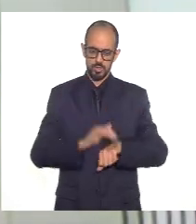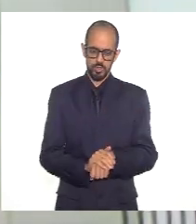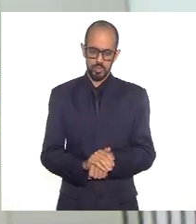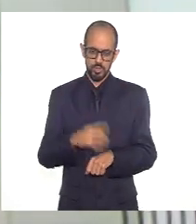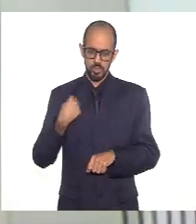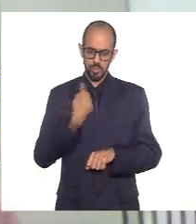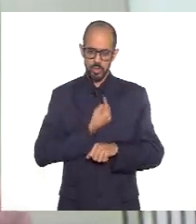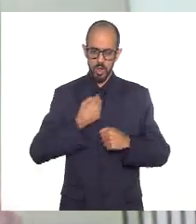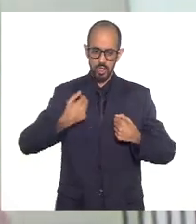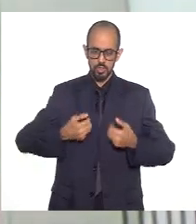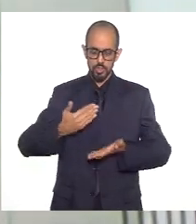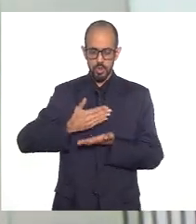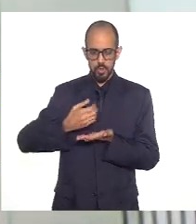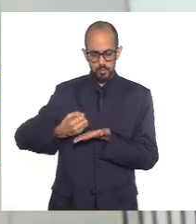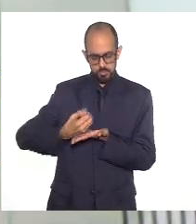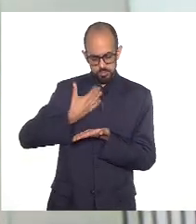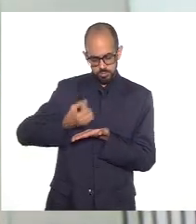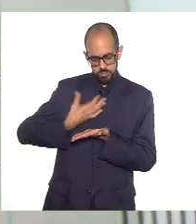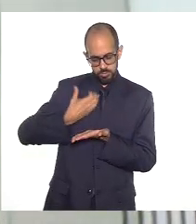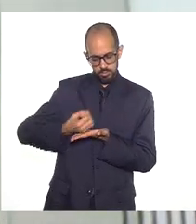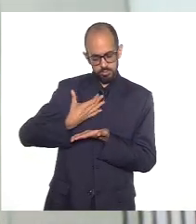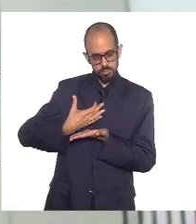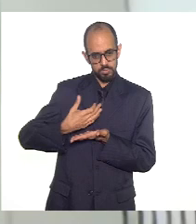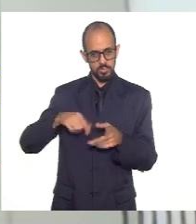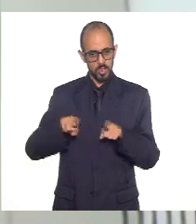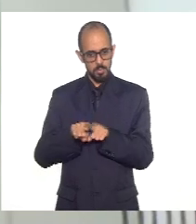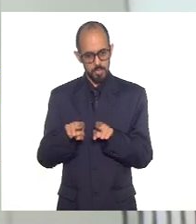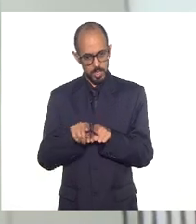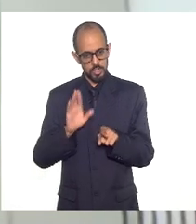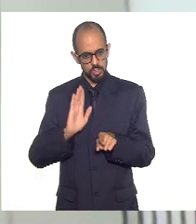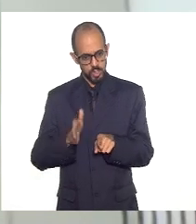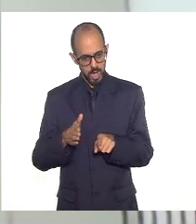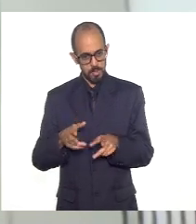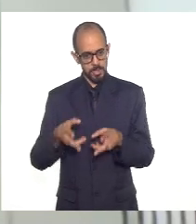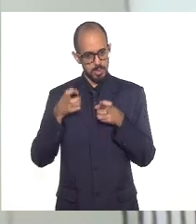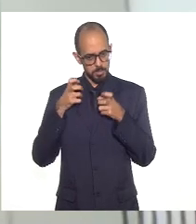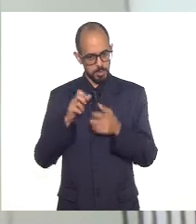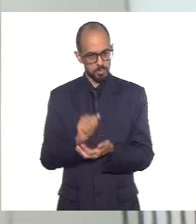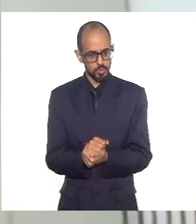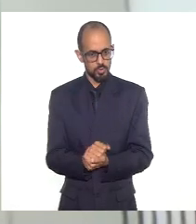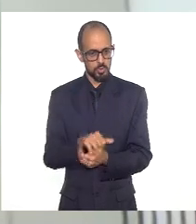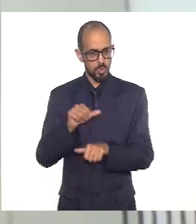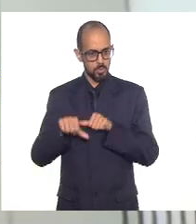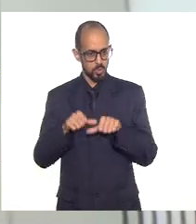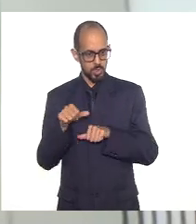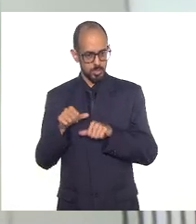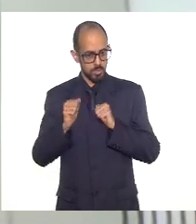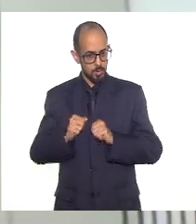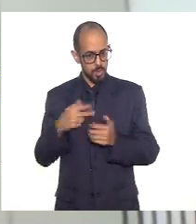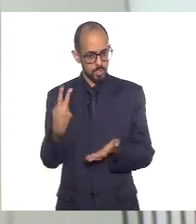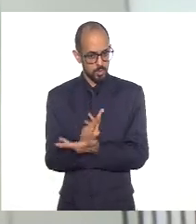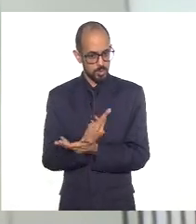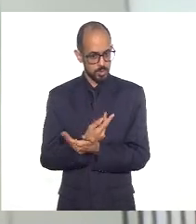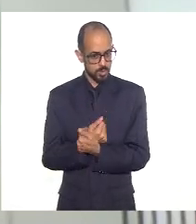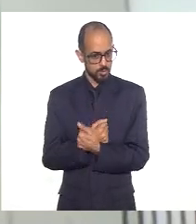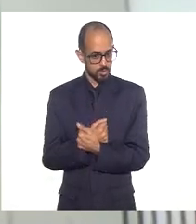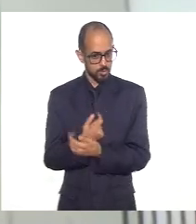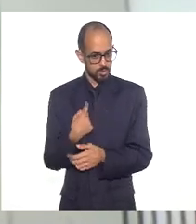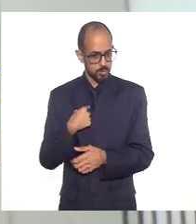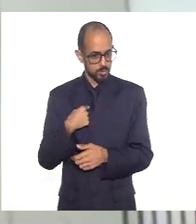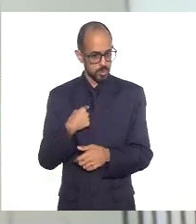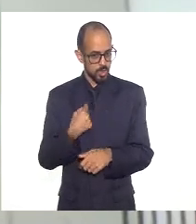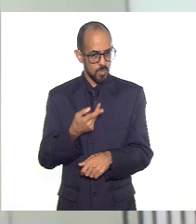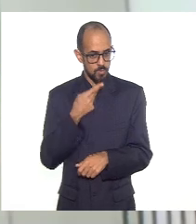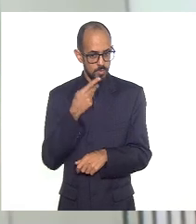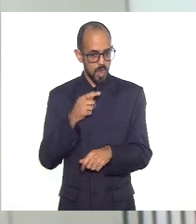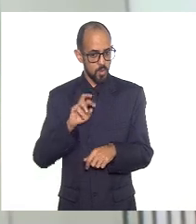gente começou a receber também os primeiros sinais de que uma mudança desse tipo pode estar em curso. E eu destaco que não